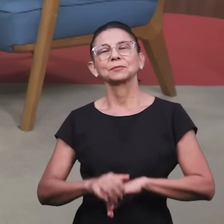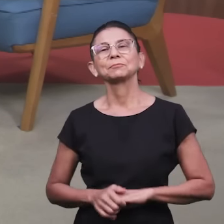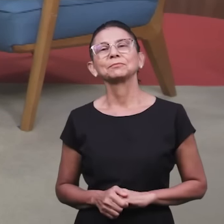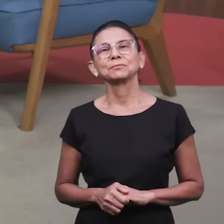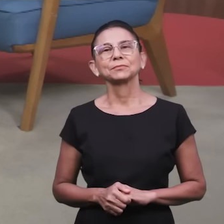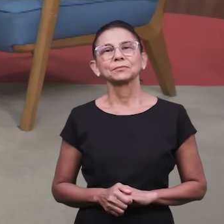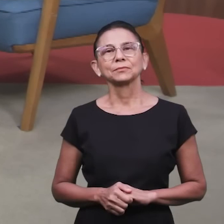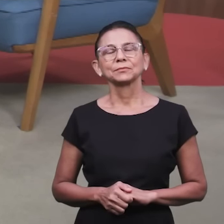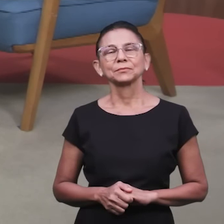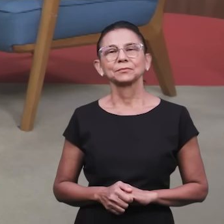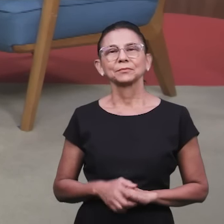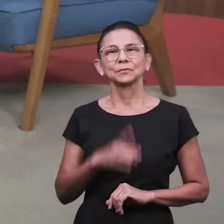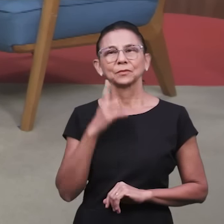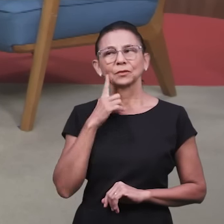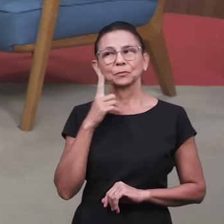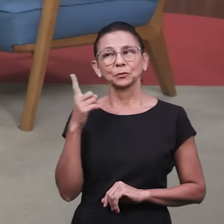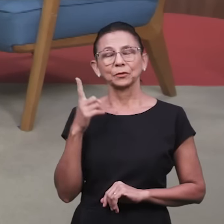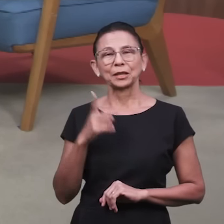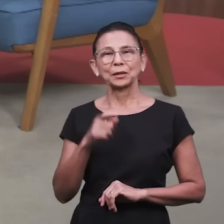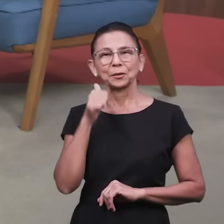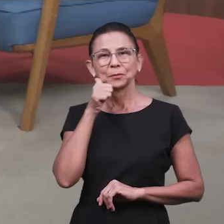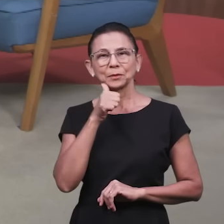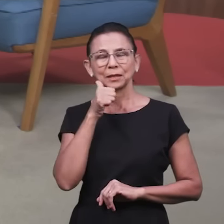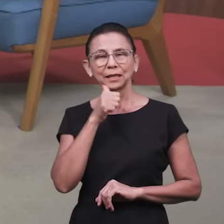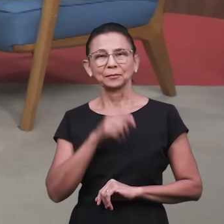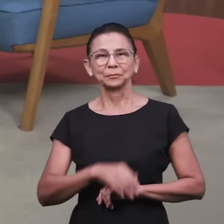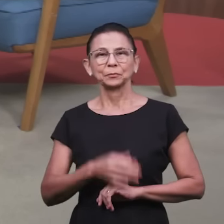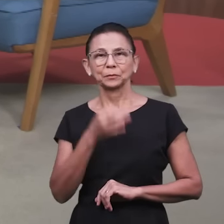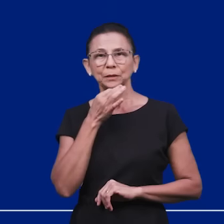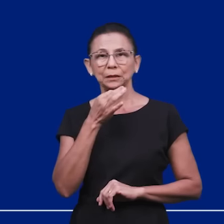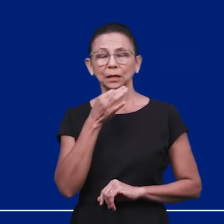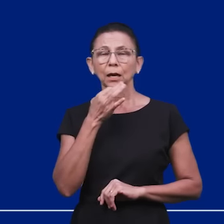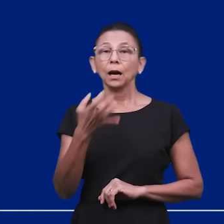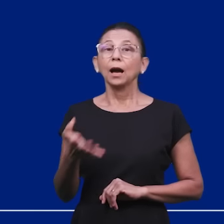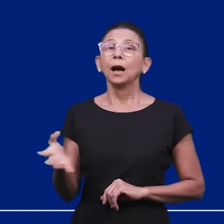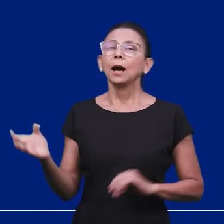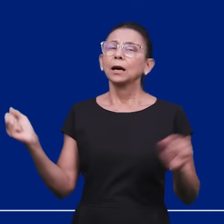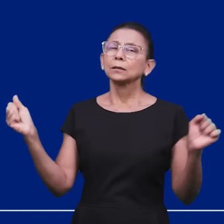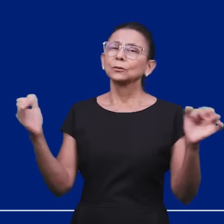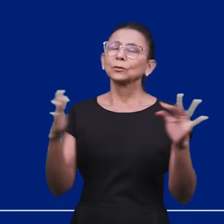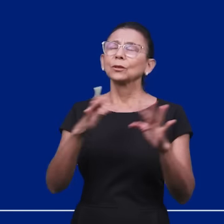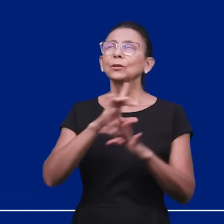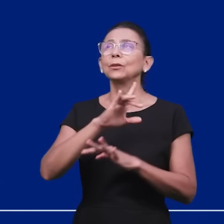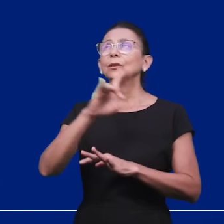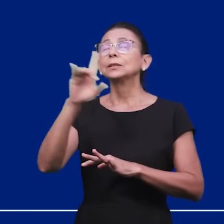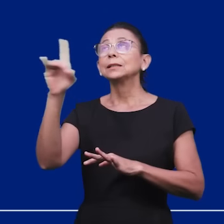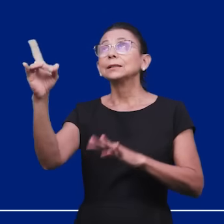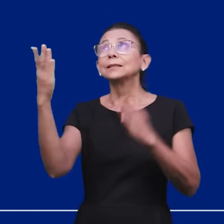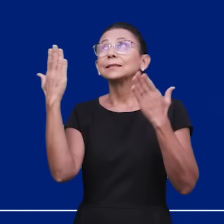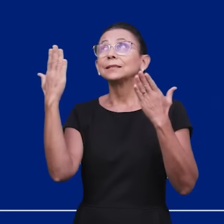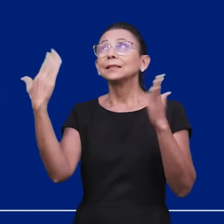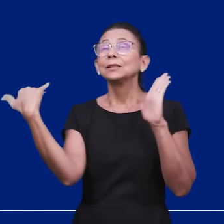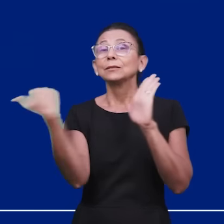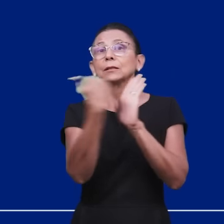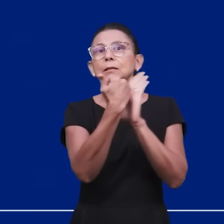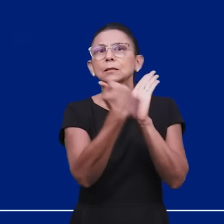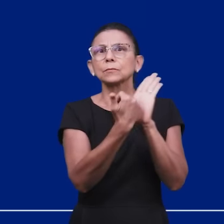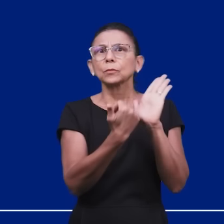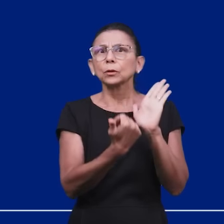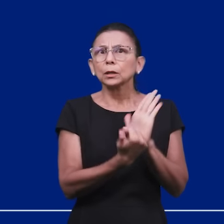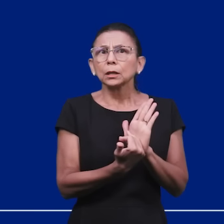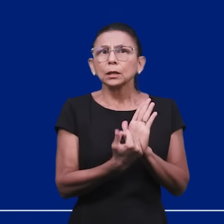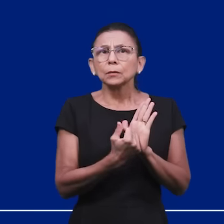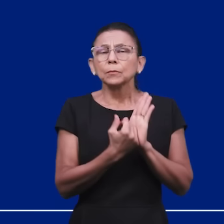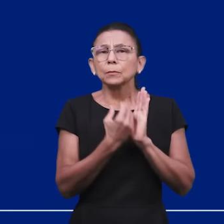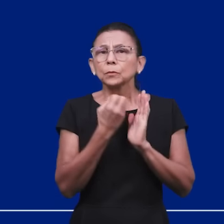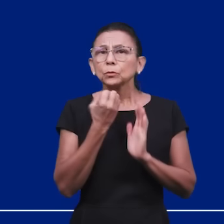de Santana, que é a irmã Geisa Barreto. E a Geisa diz o seguinte: glória a Deus por este programa que nos ensina